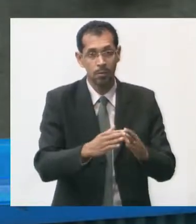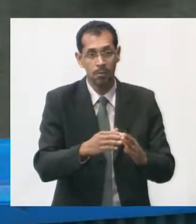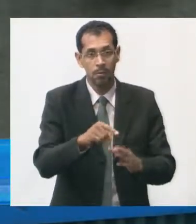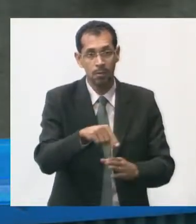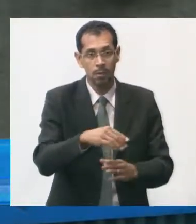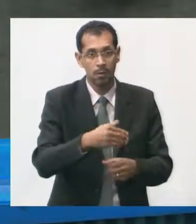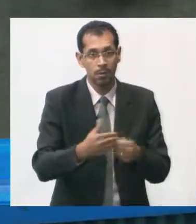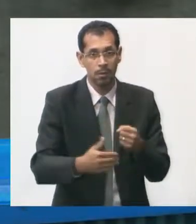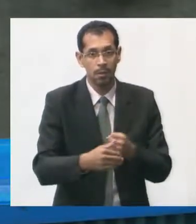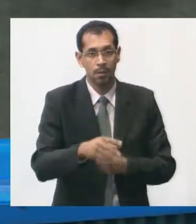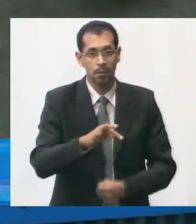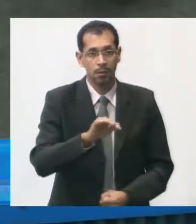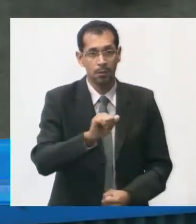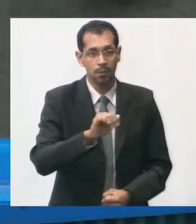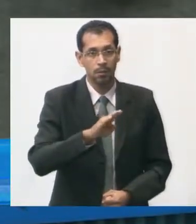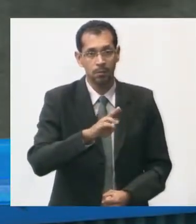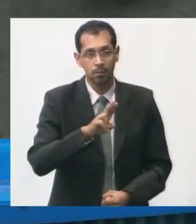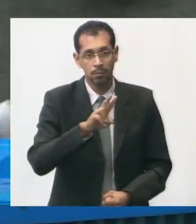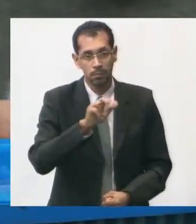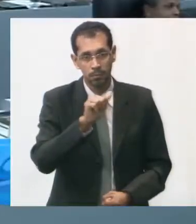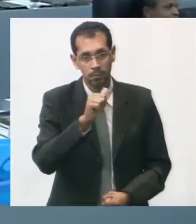vocês.